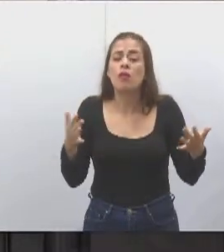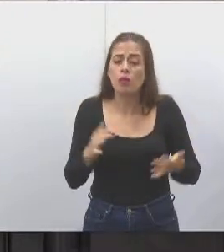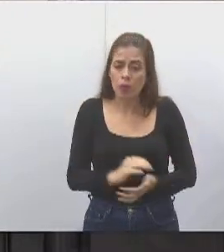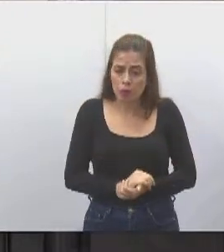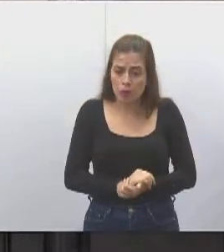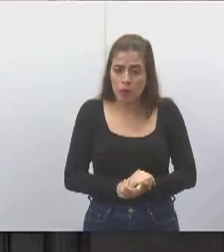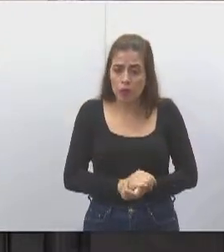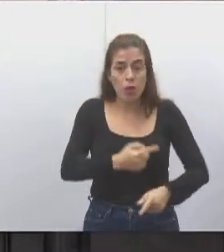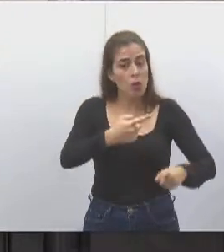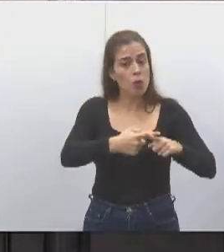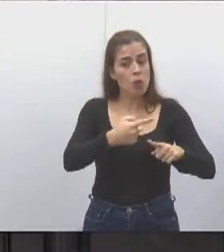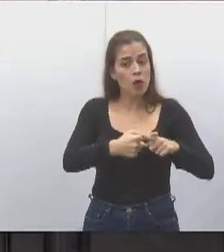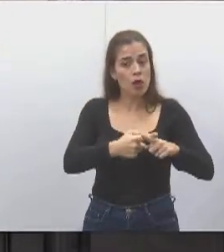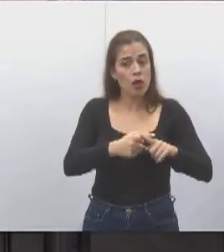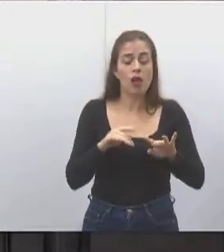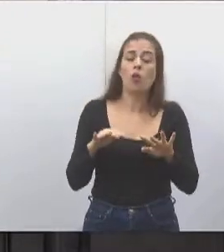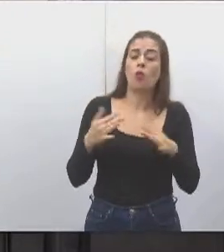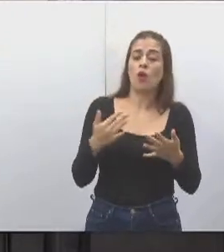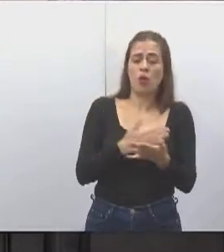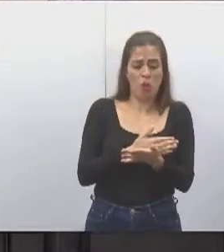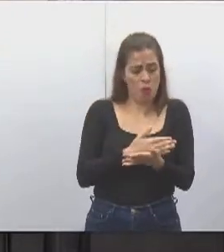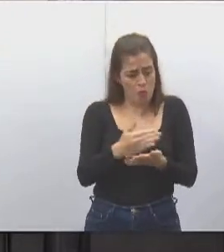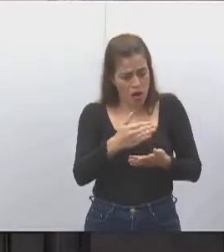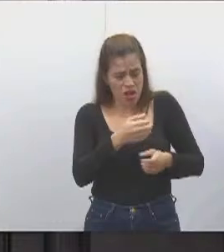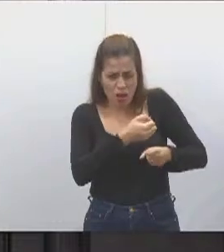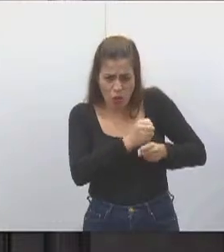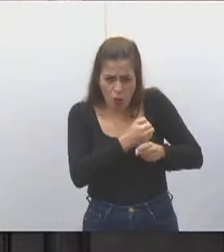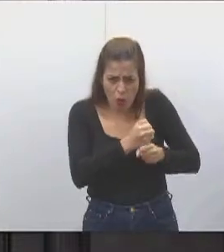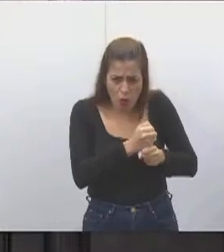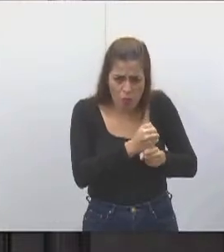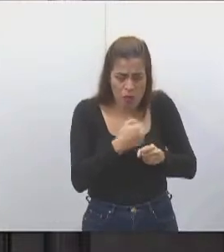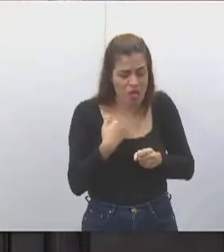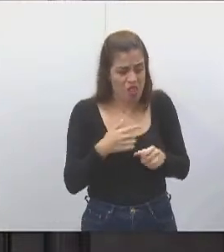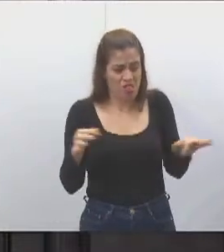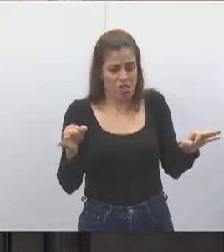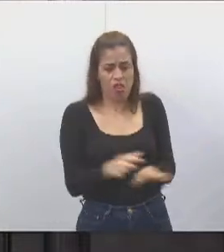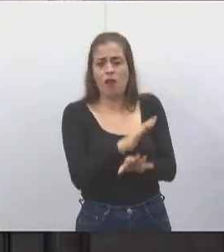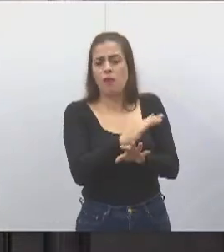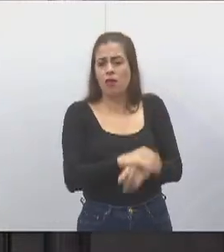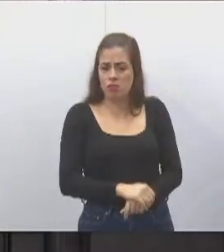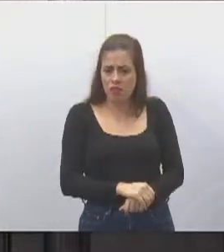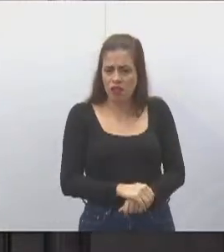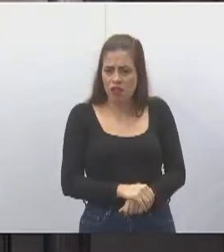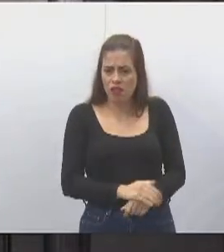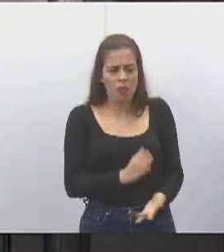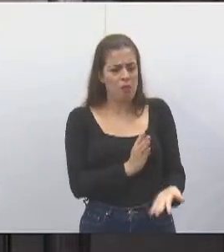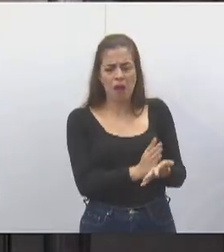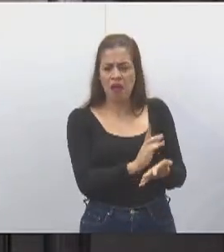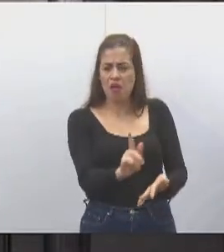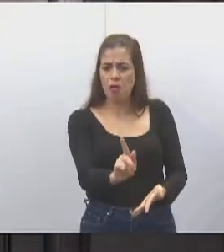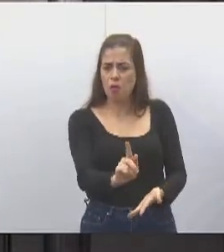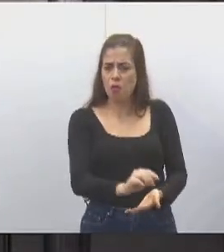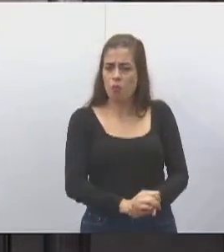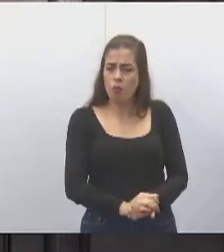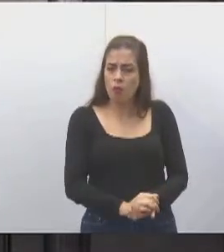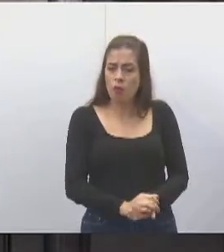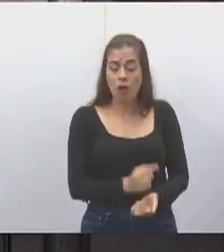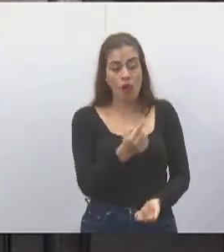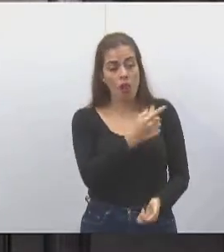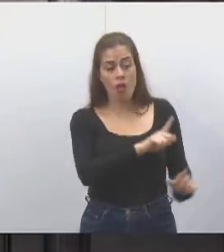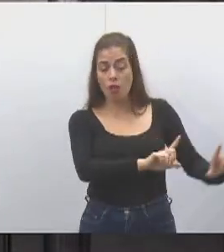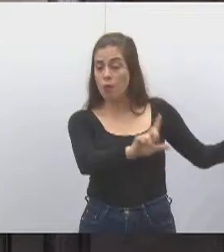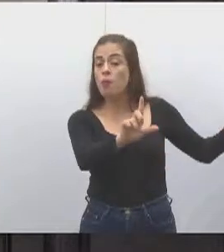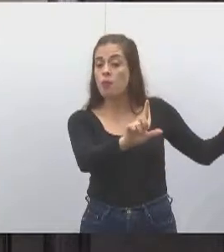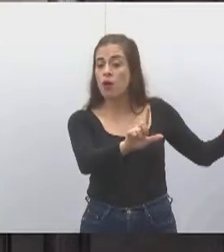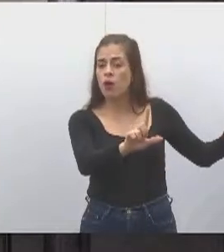Porque quando a gente começa o trabalho, a gente termina. Não fica pela metade. E lá na placa lá